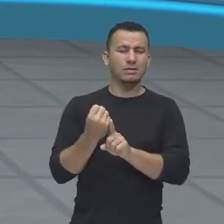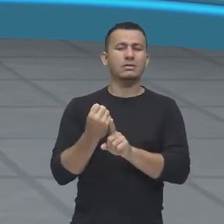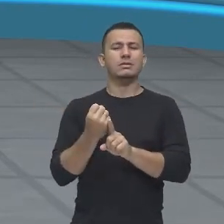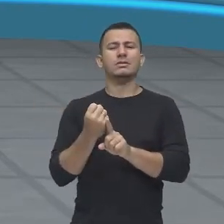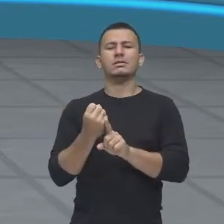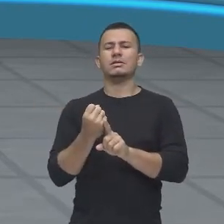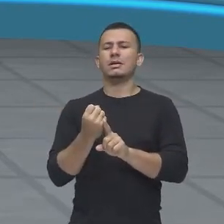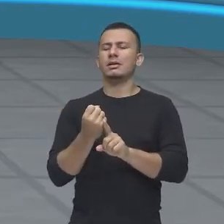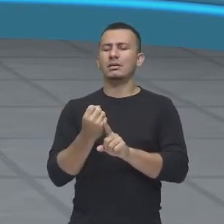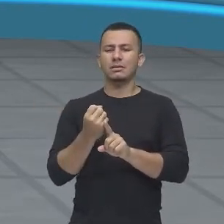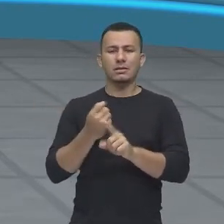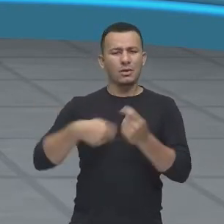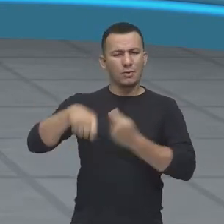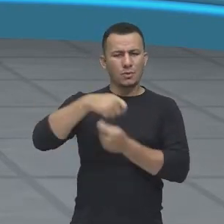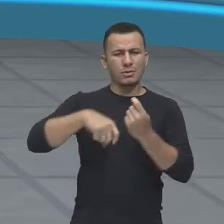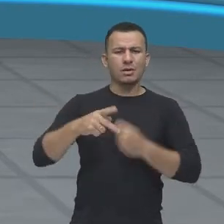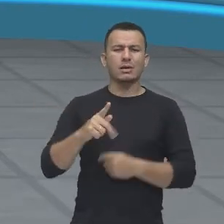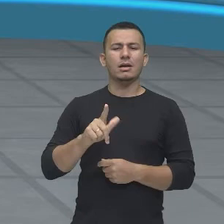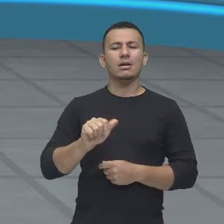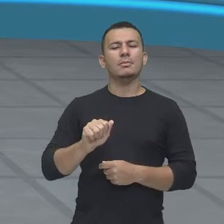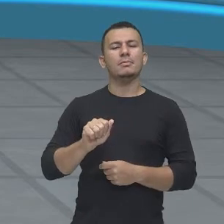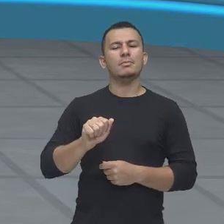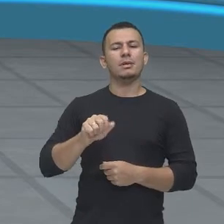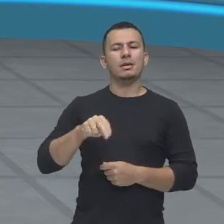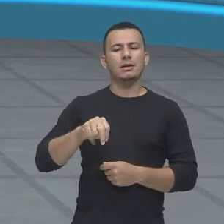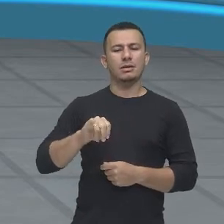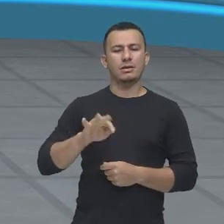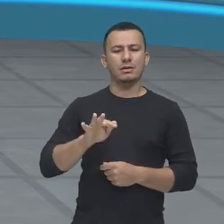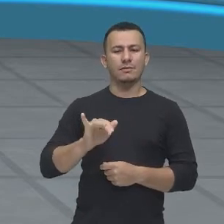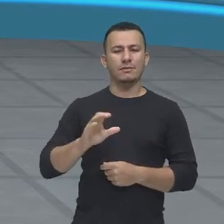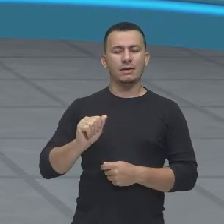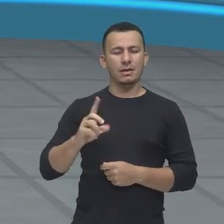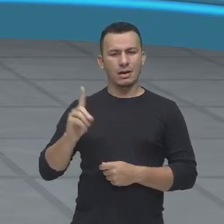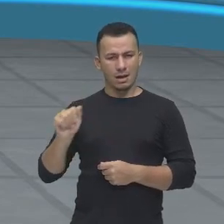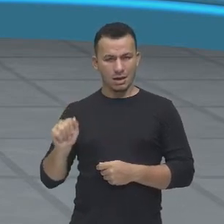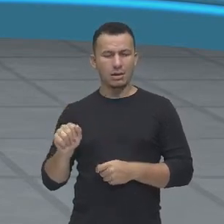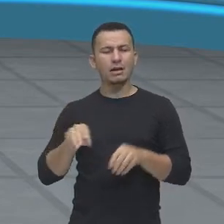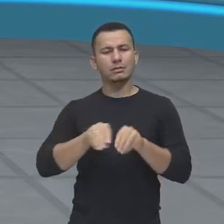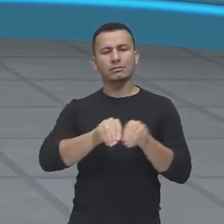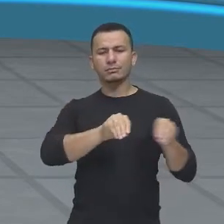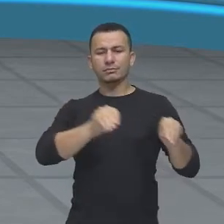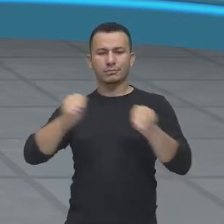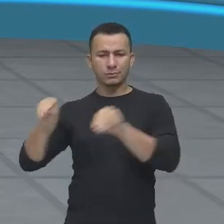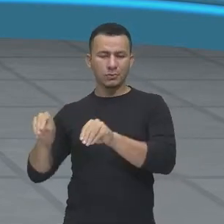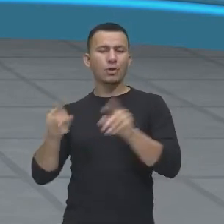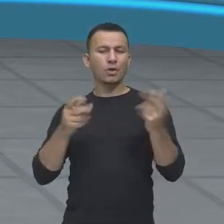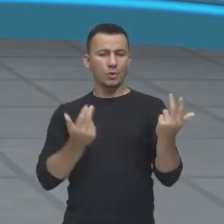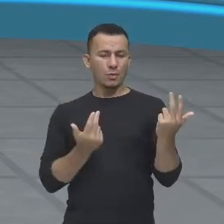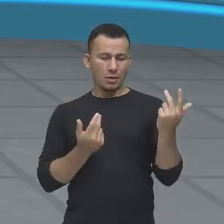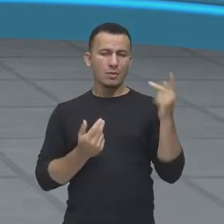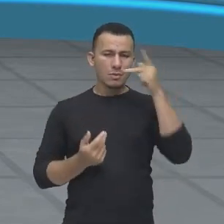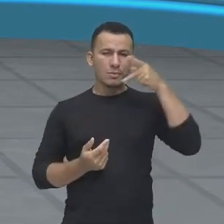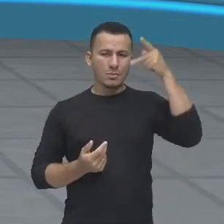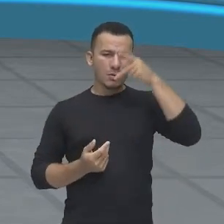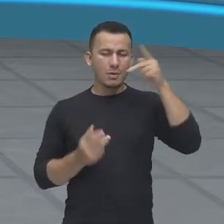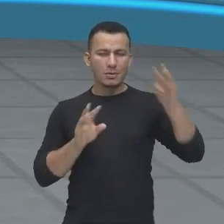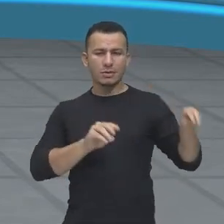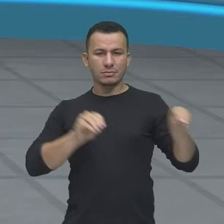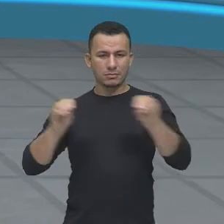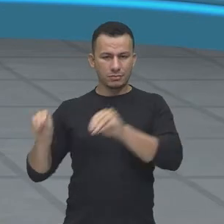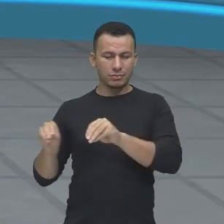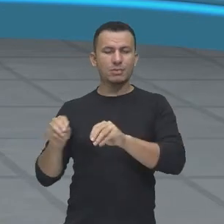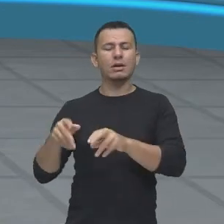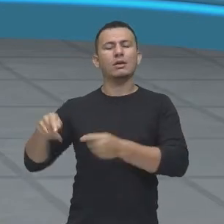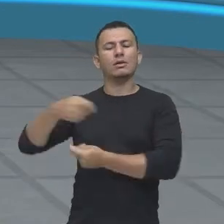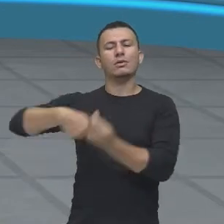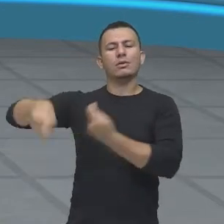economia planificada, conseguiu migrar de maneira muito eficiente, assim como a Polônia, para a chamada economia de mercado. Já estudamos sobre isso